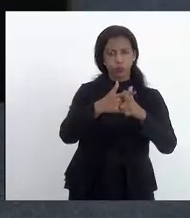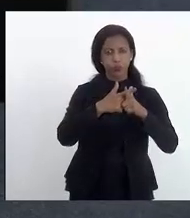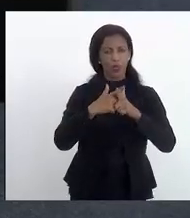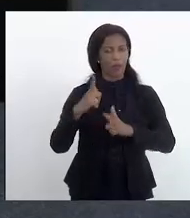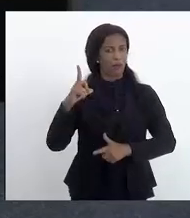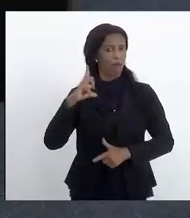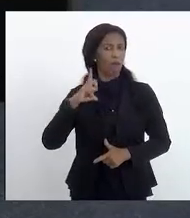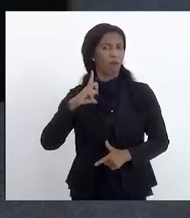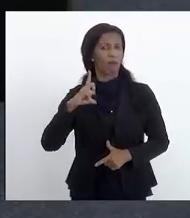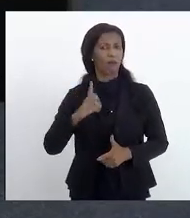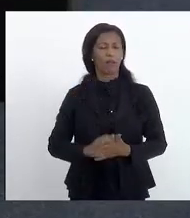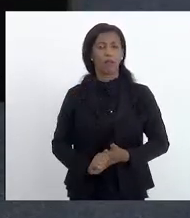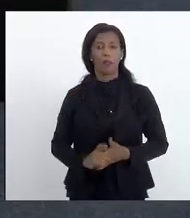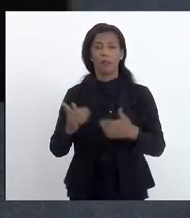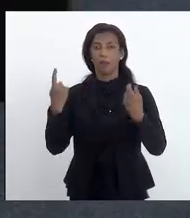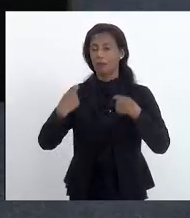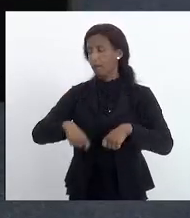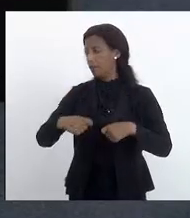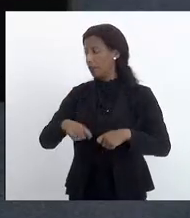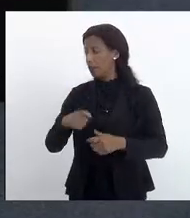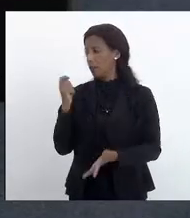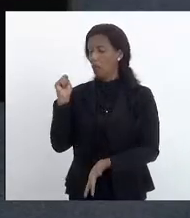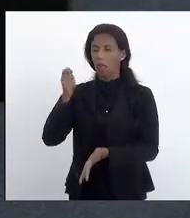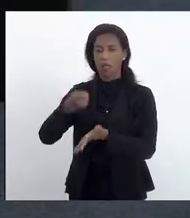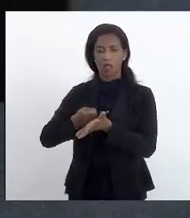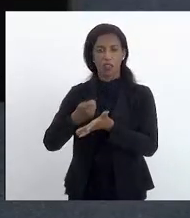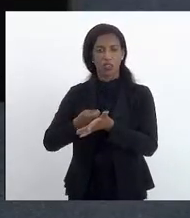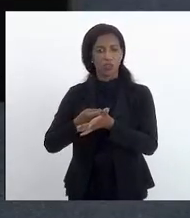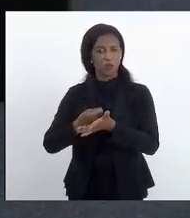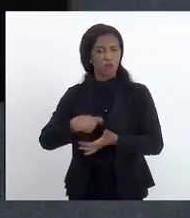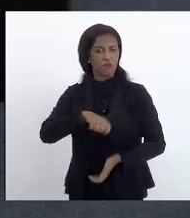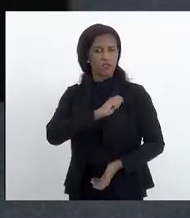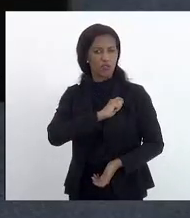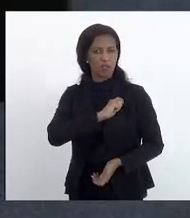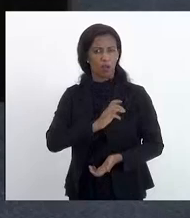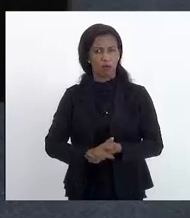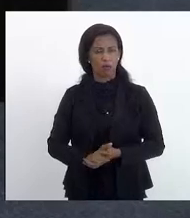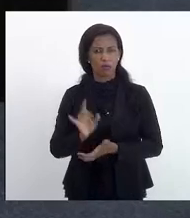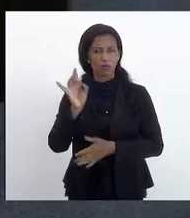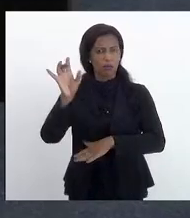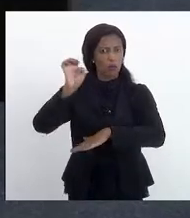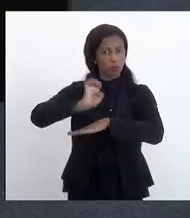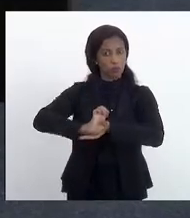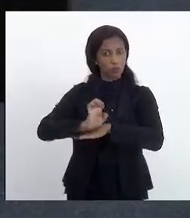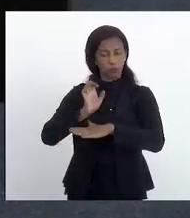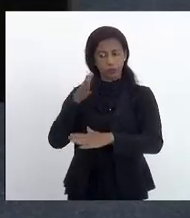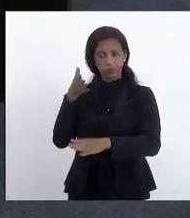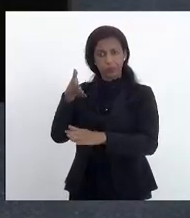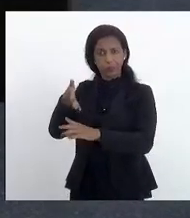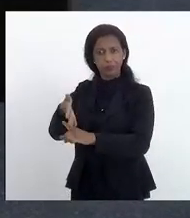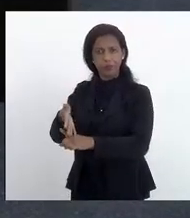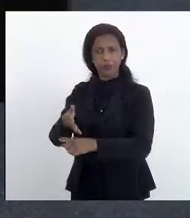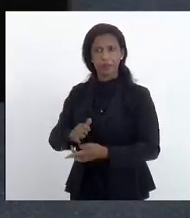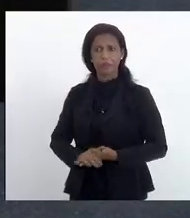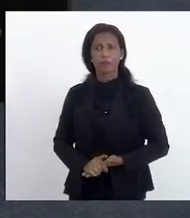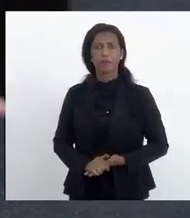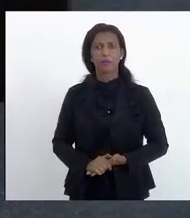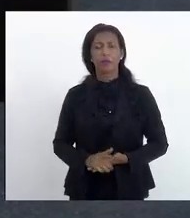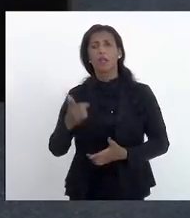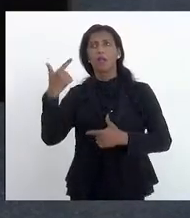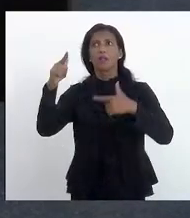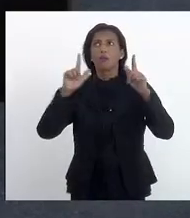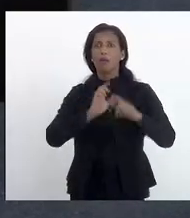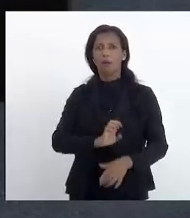é que a gente precisa ter um regime de recuperação fiscal. Só o Estado do Rio de Janeiro? Cadê os